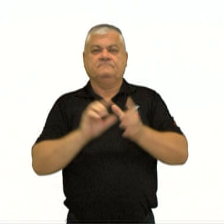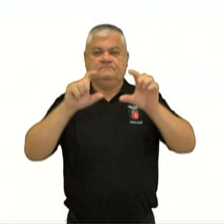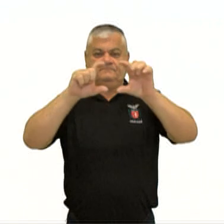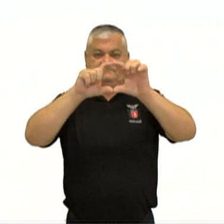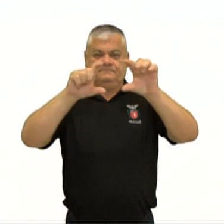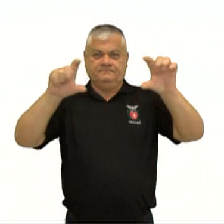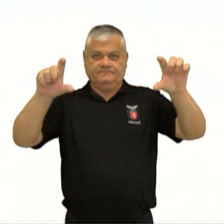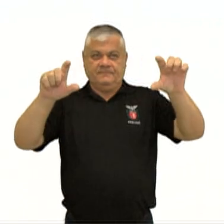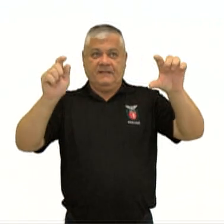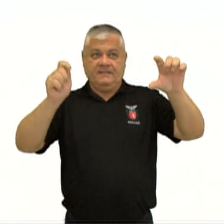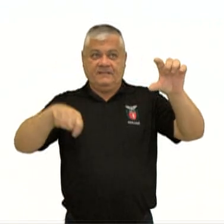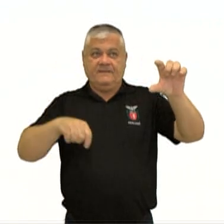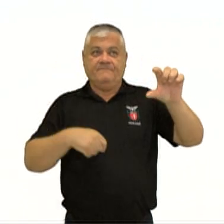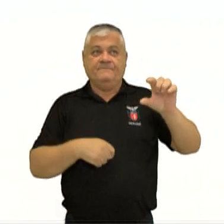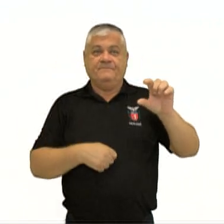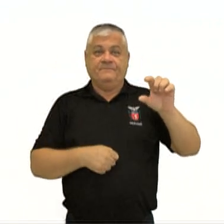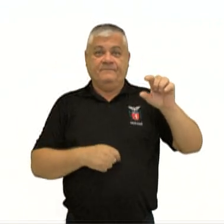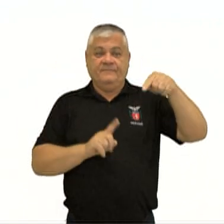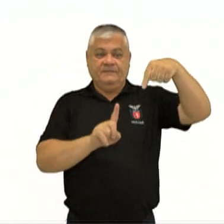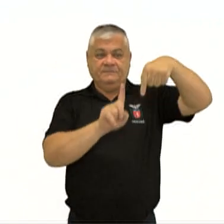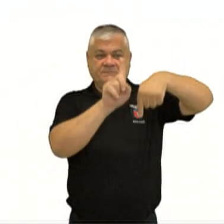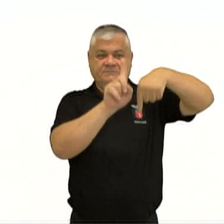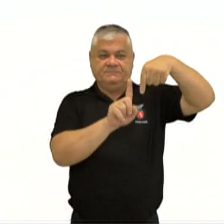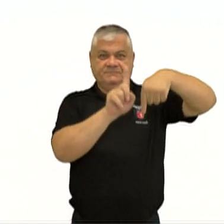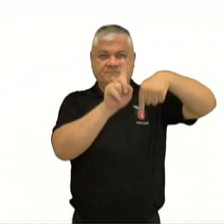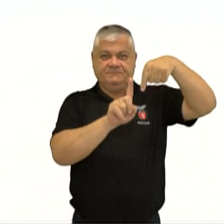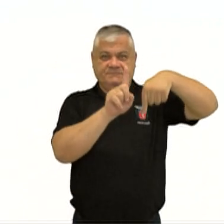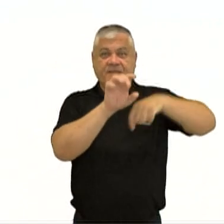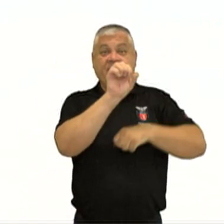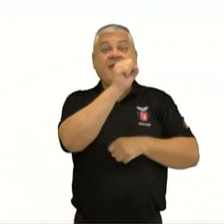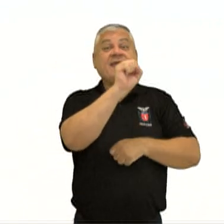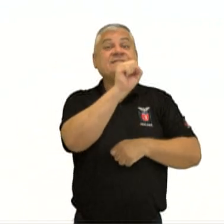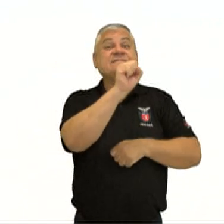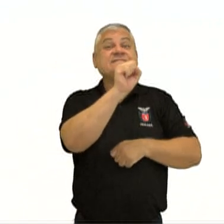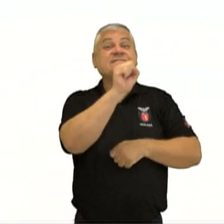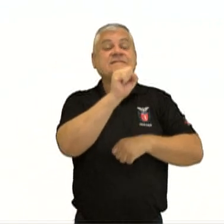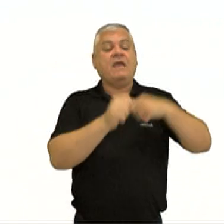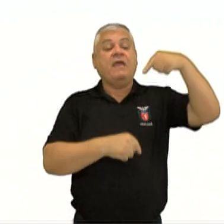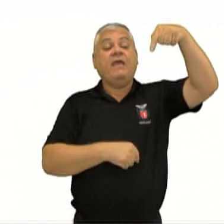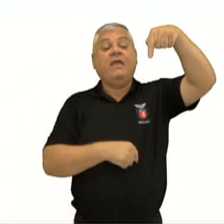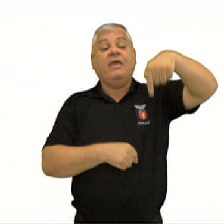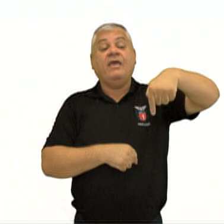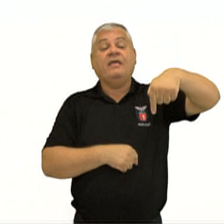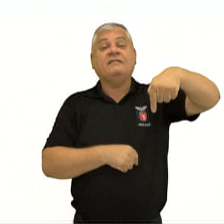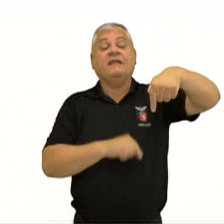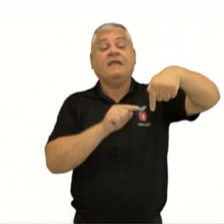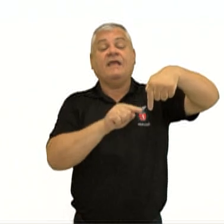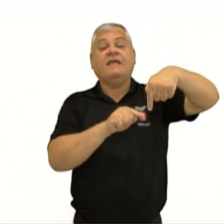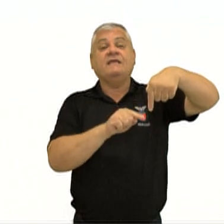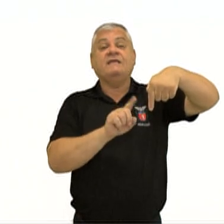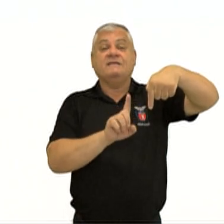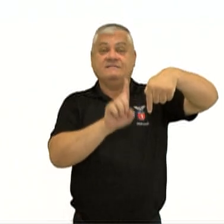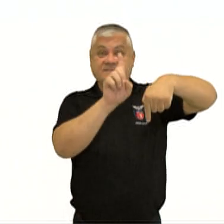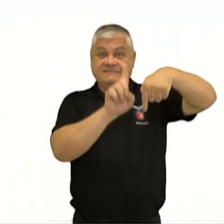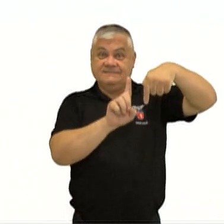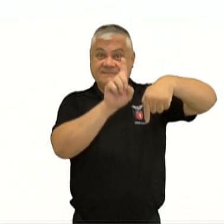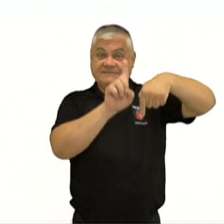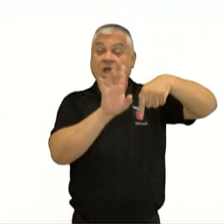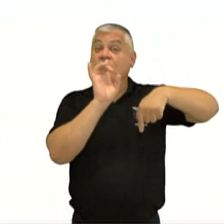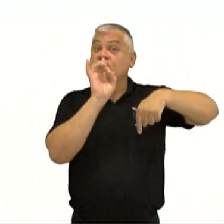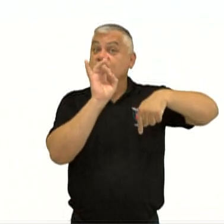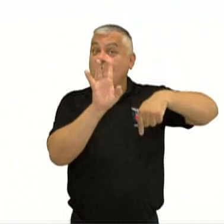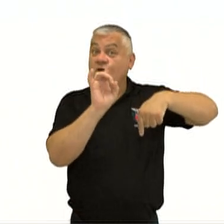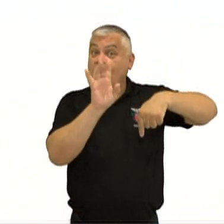essa possibilidade, olha, eu tenho o 2s, tá? Quem é que entra nessa brincadeira? Somente a camada de valência,